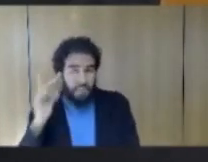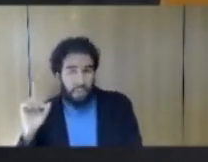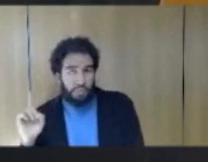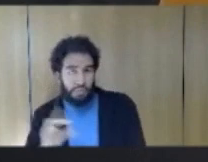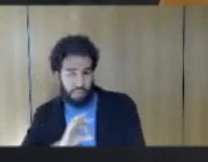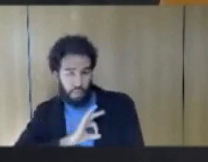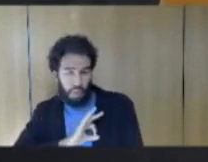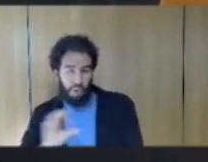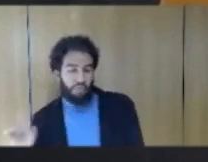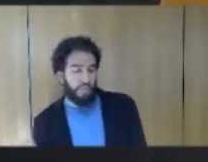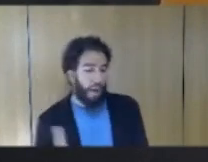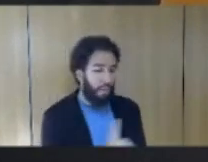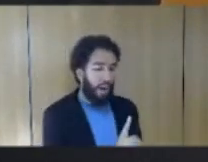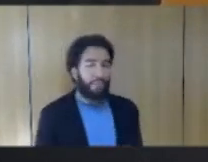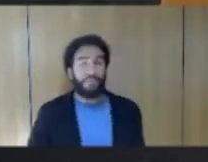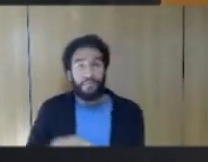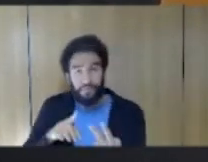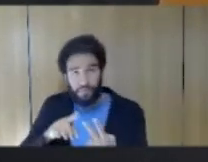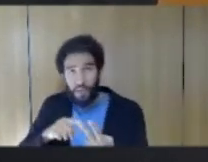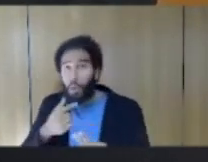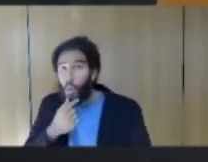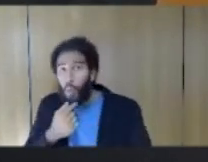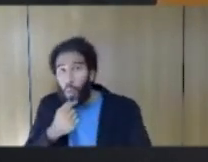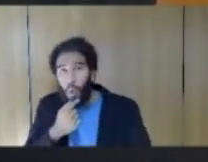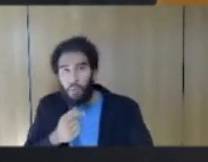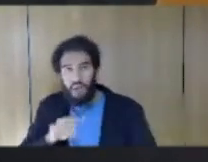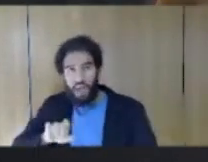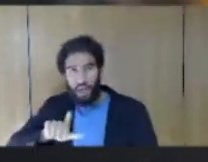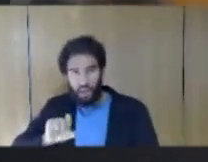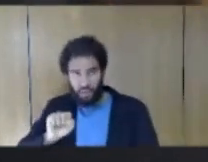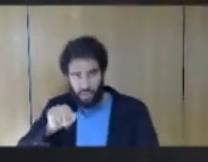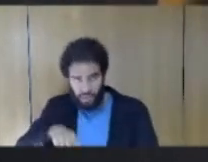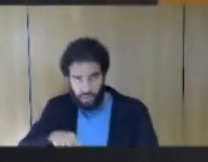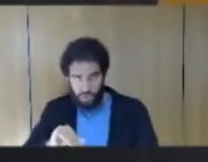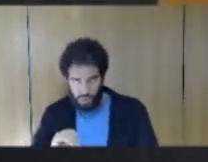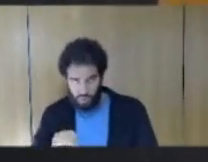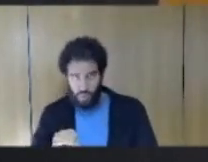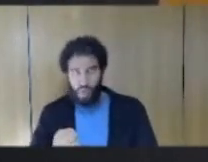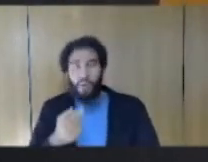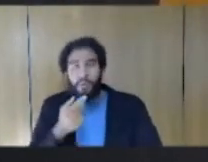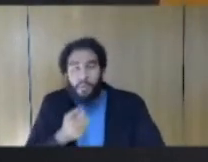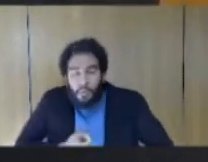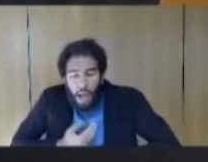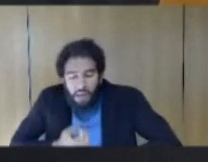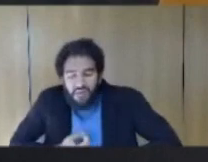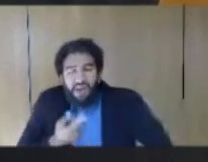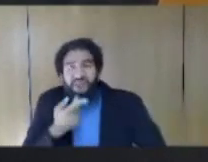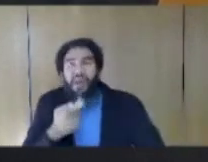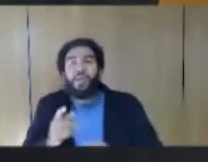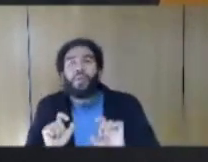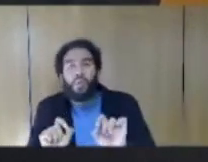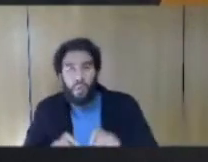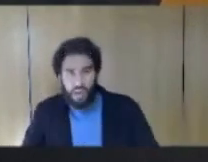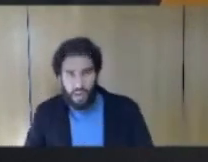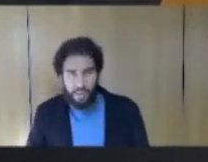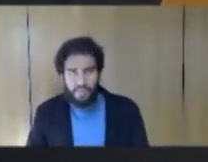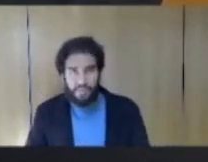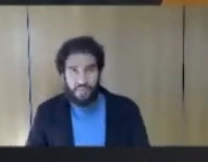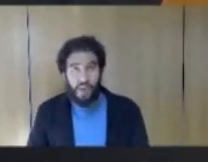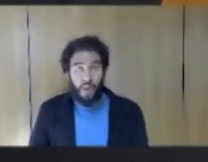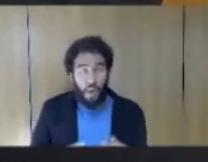nessa delação o senhor é o senhor revelou a participação de um